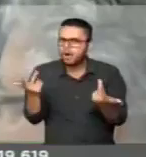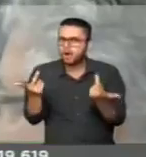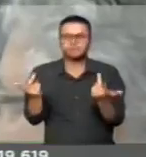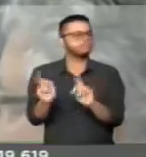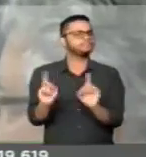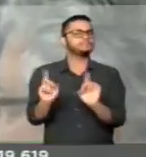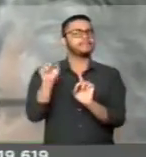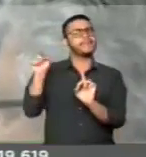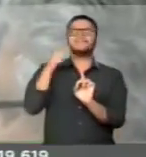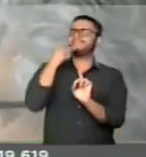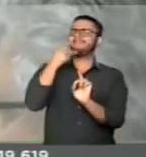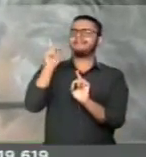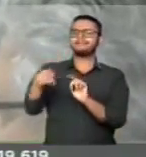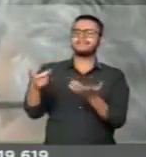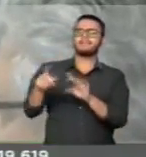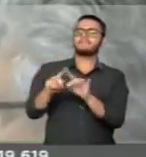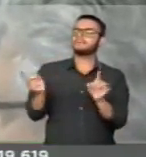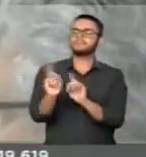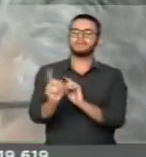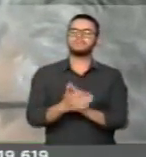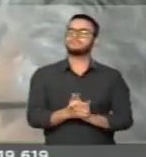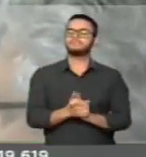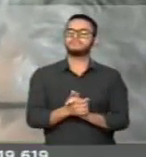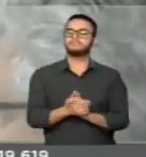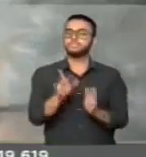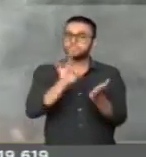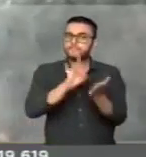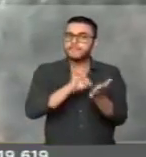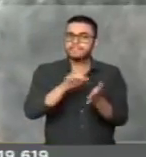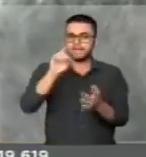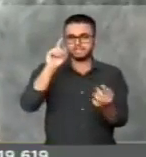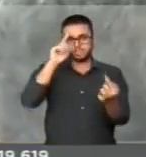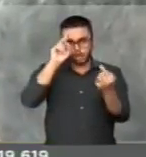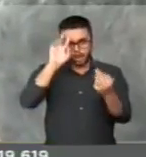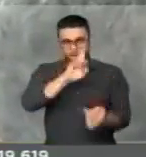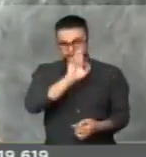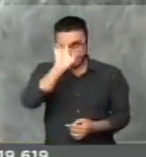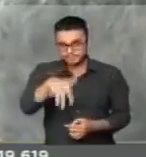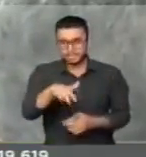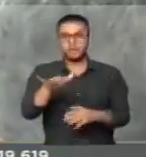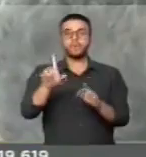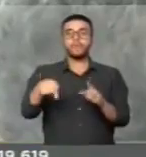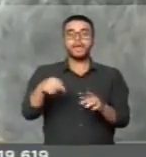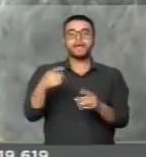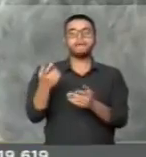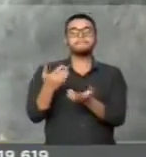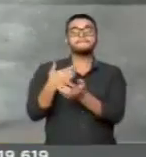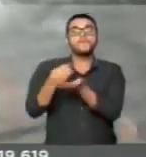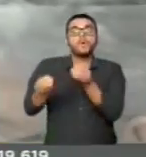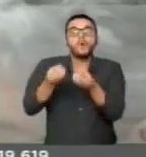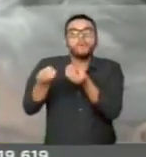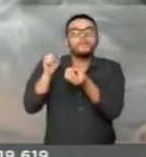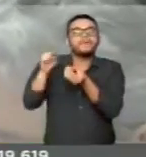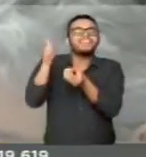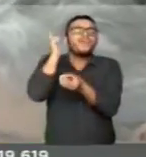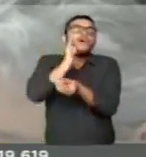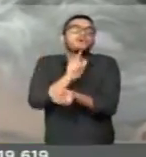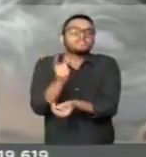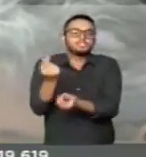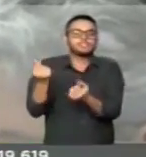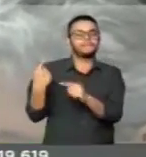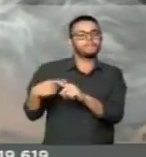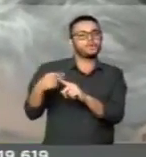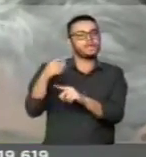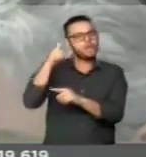como alega por ele na venda de dilatados. O real motivo da não declaração dos recursos são suas origens. O senhor Eduardo Cunha, nos últimos